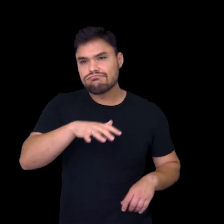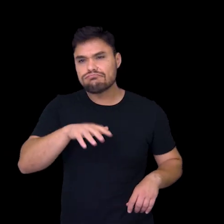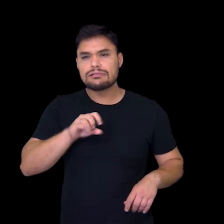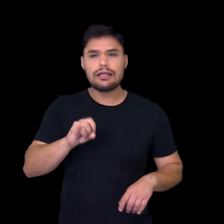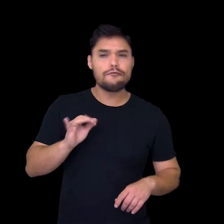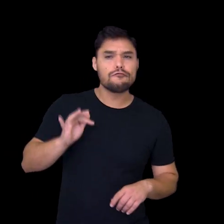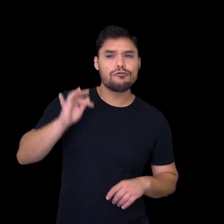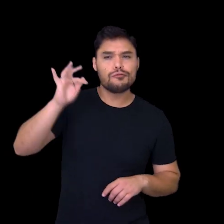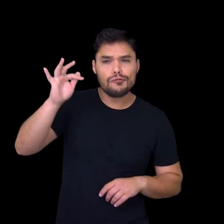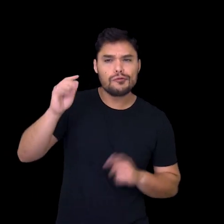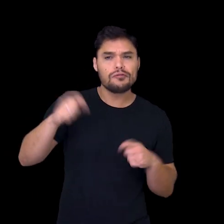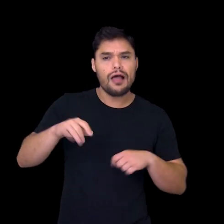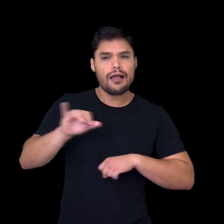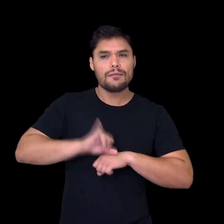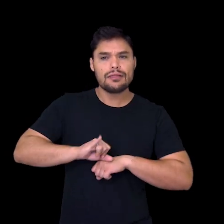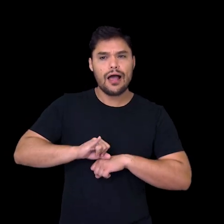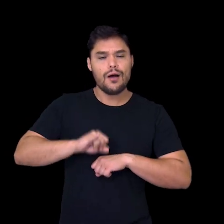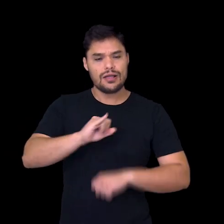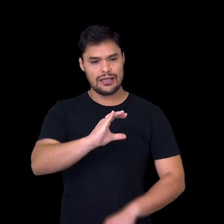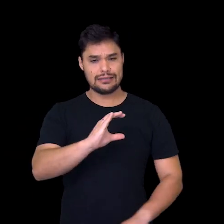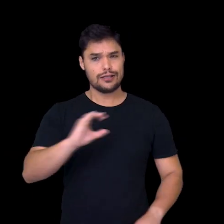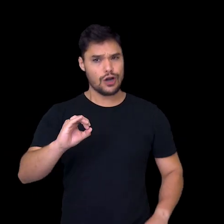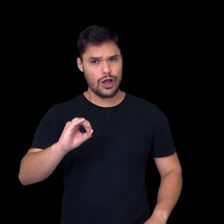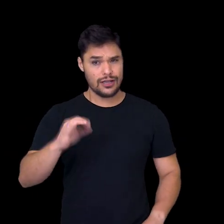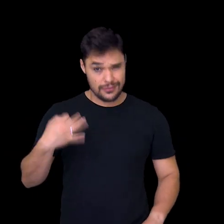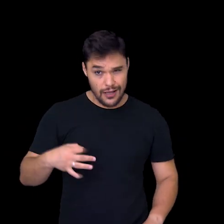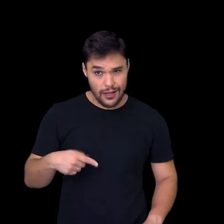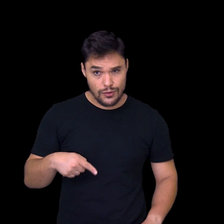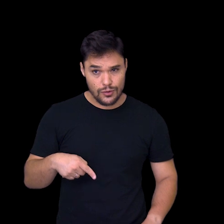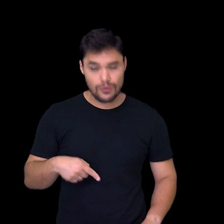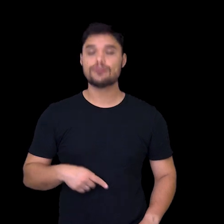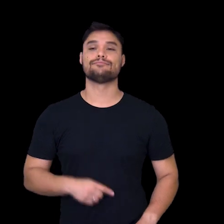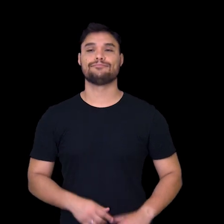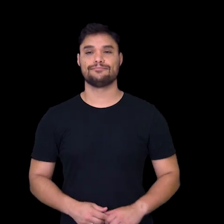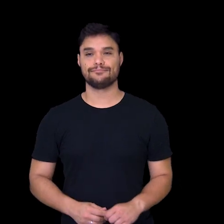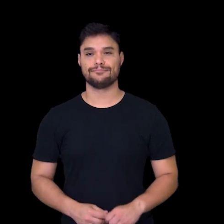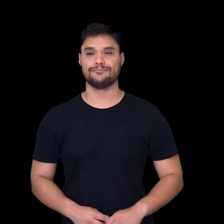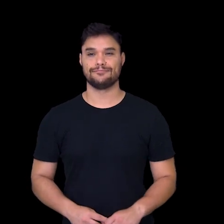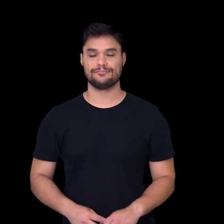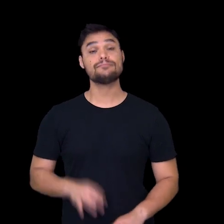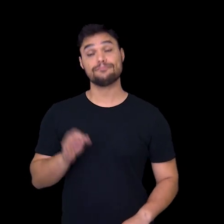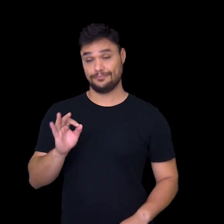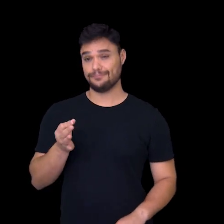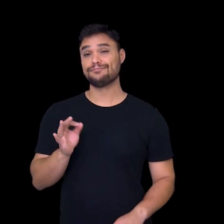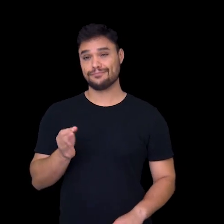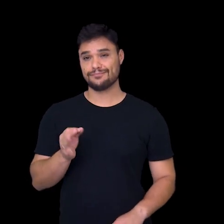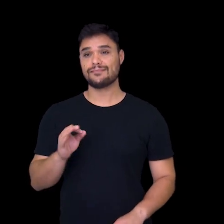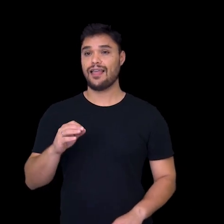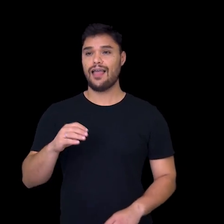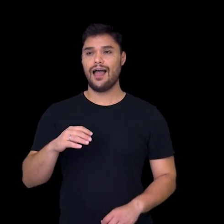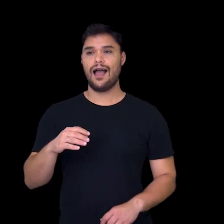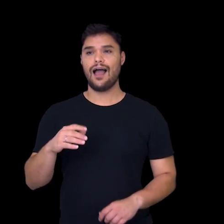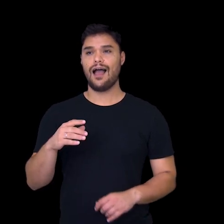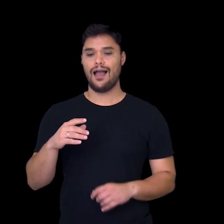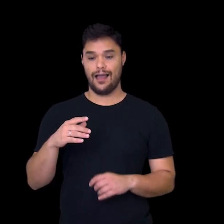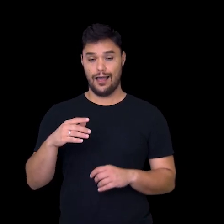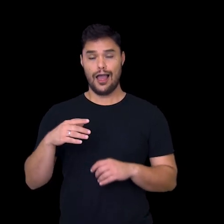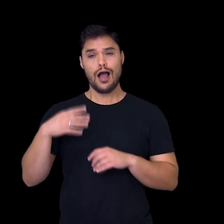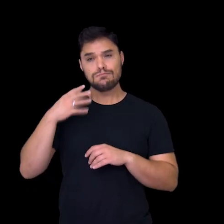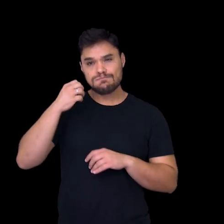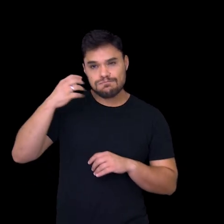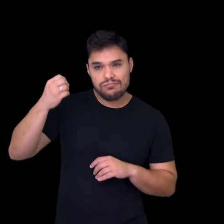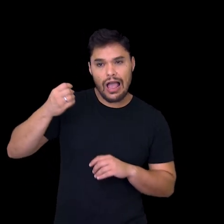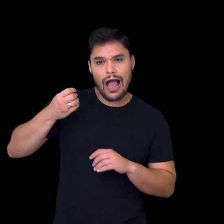para um dia trazer a capital para o Centro-Oeste. É isso mesmo ou estou errado? Corrija, por favor. A Missão Cruz